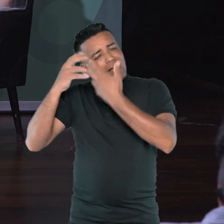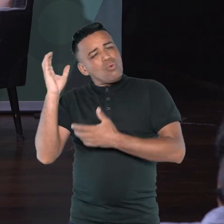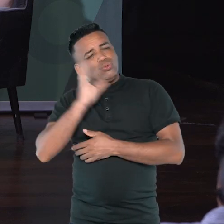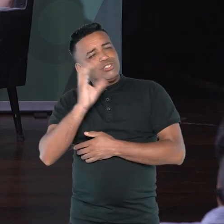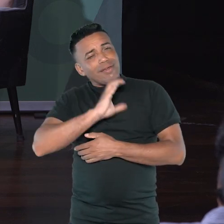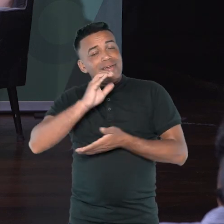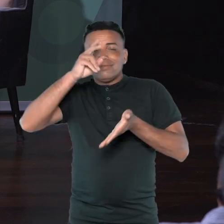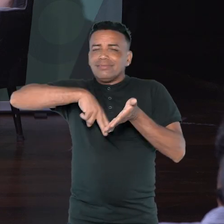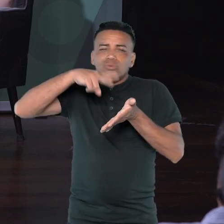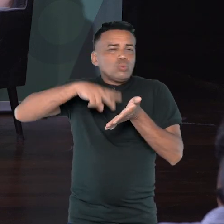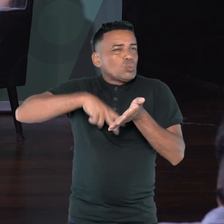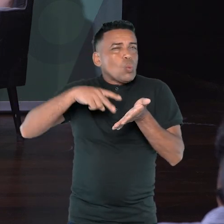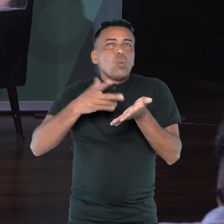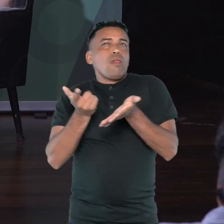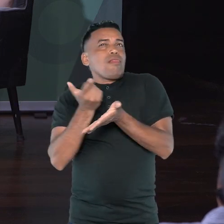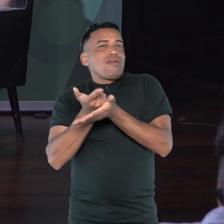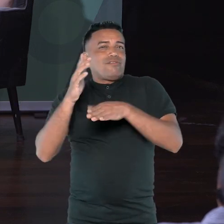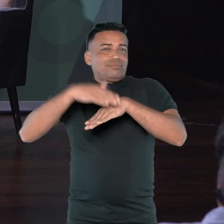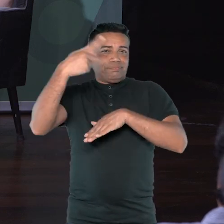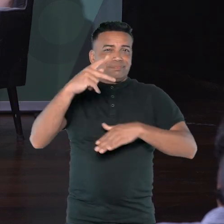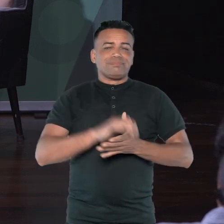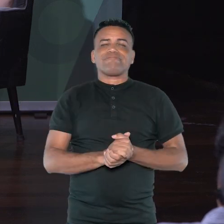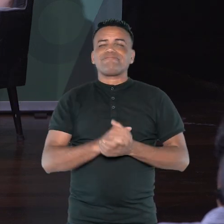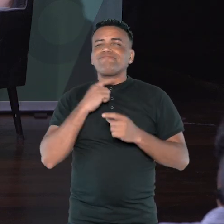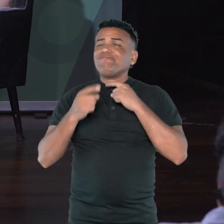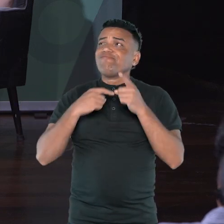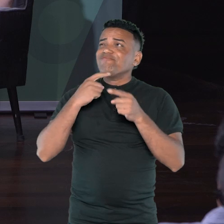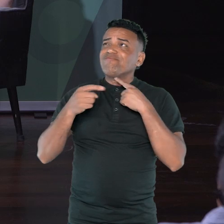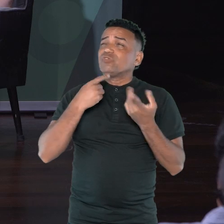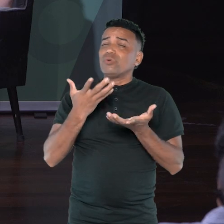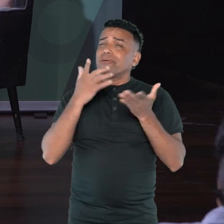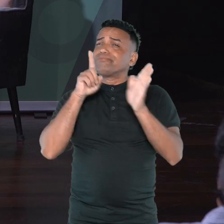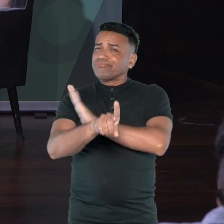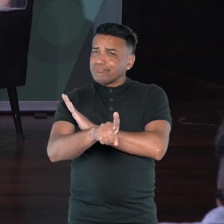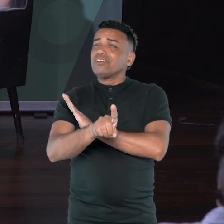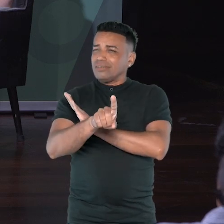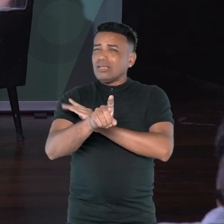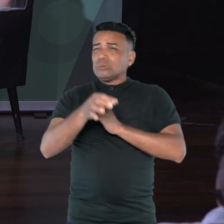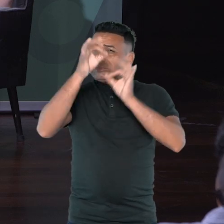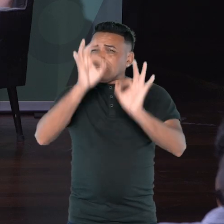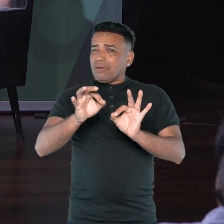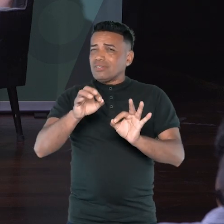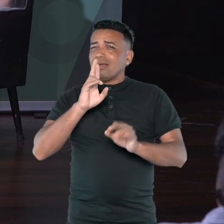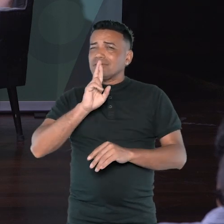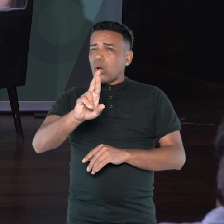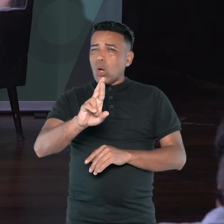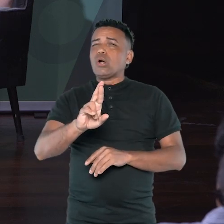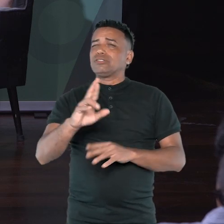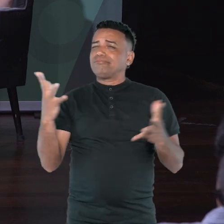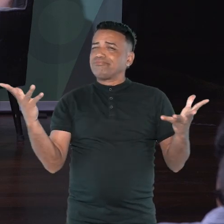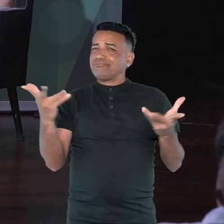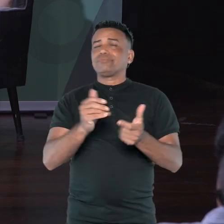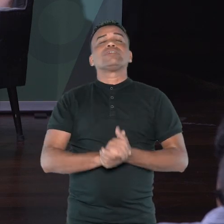sua obra, do seu livro, e eu fiquei me perguntando, e queria dividir essa pergunta com você, porque certamente você vai respondê-la melhor do que eu,